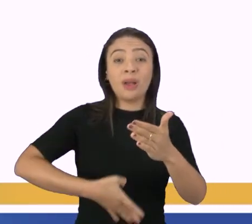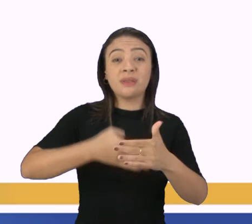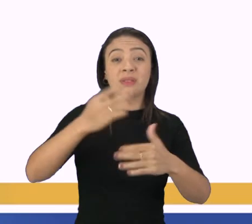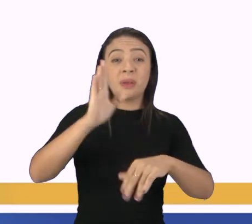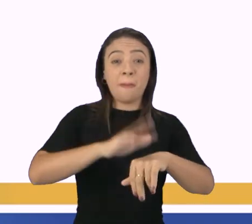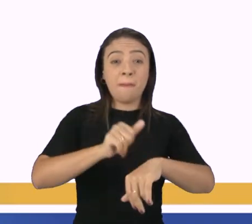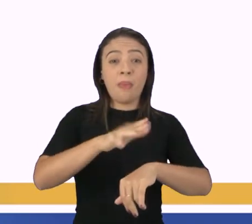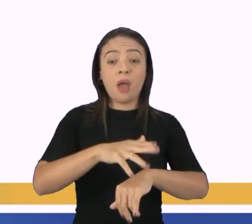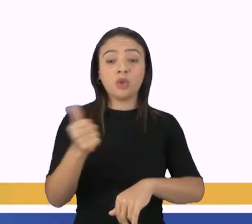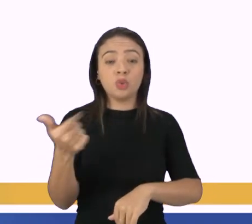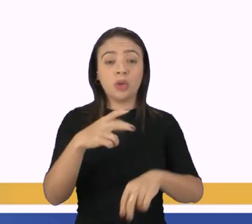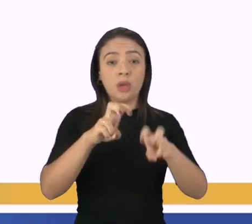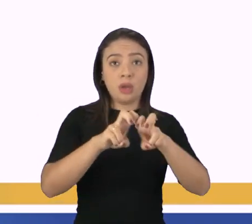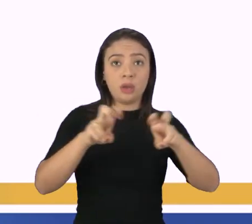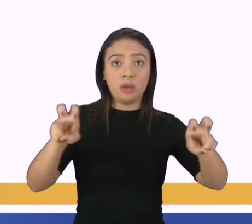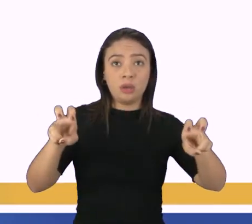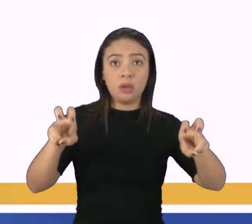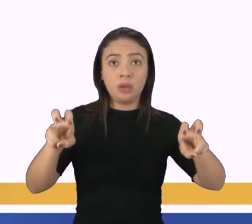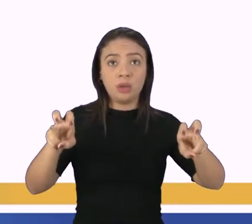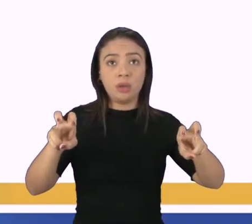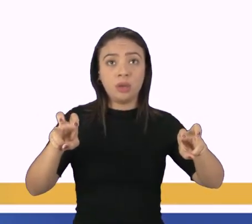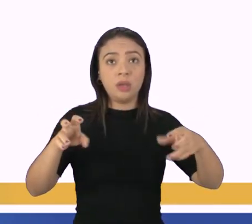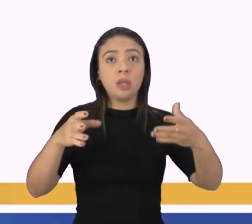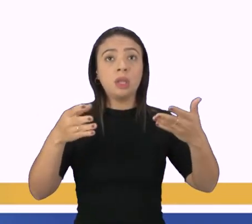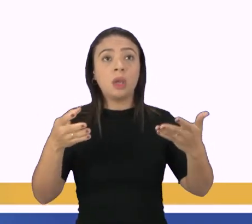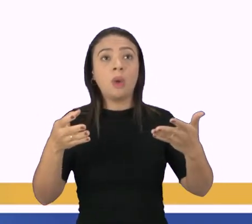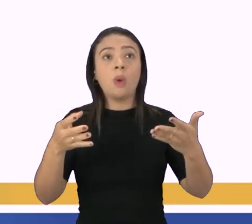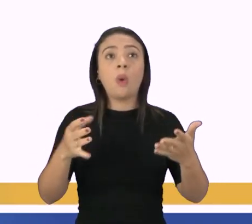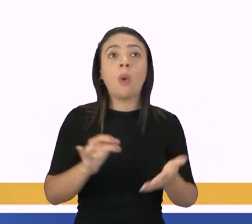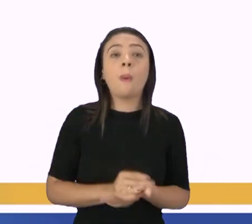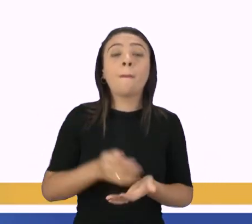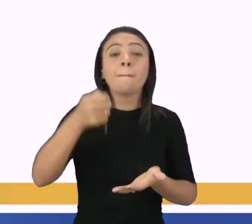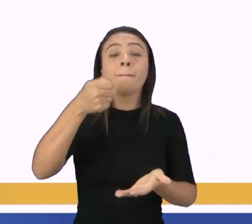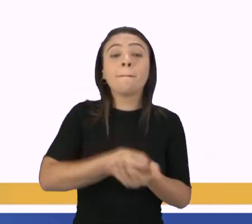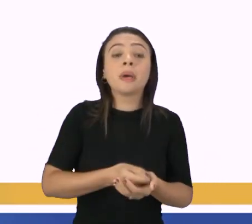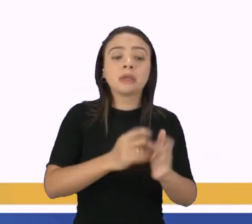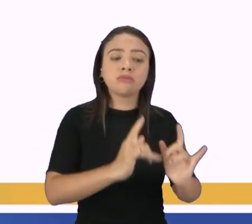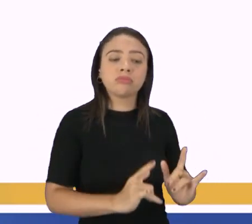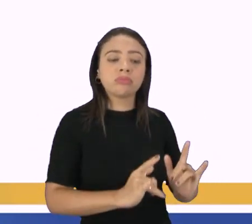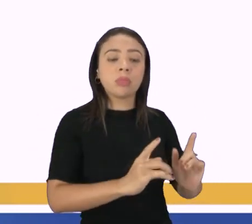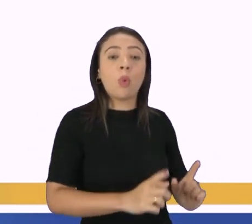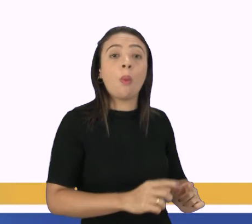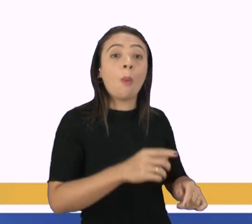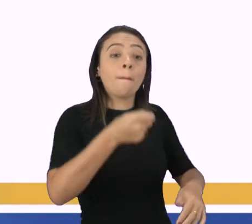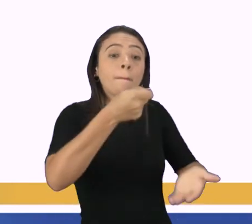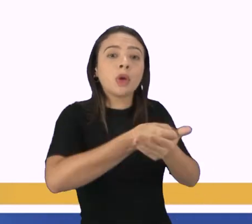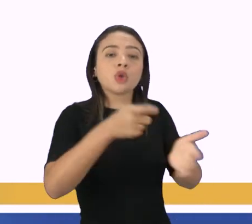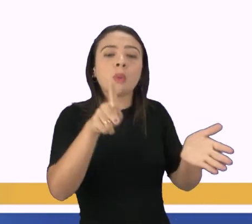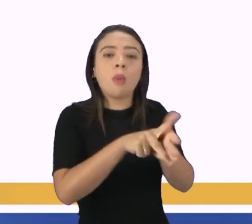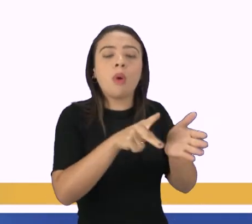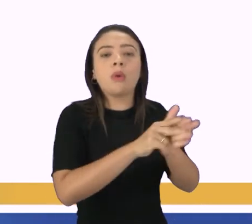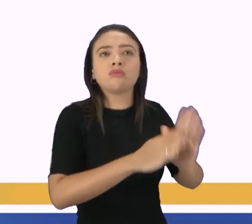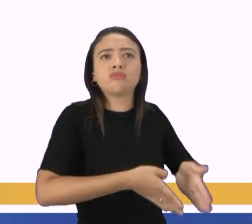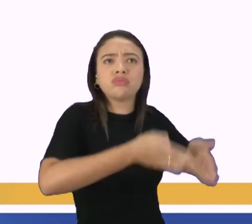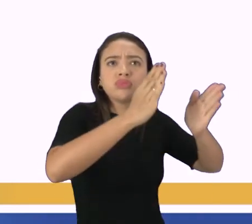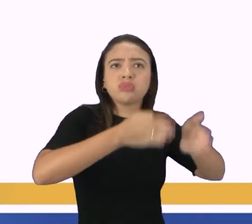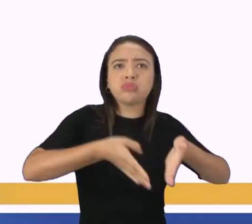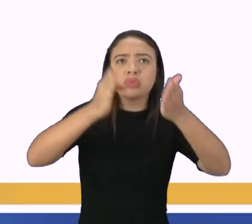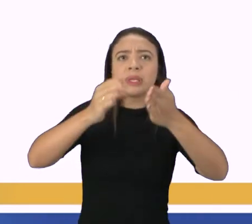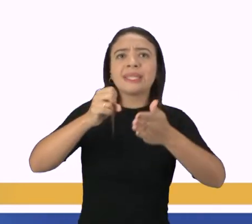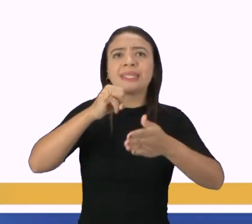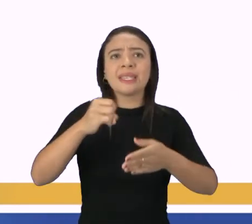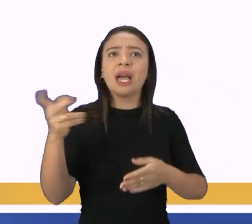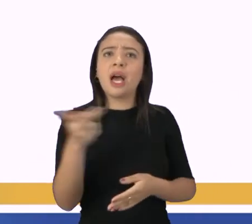se as duas mercadorias juntas custam R$ 120? Então, vamos lá. Vou representar o preço da cadeira por